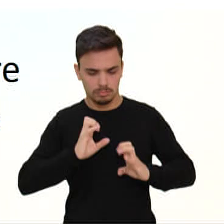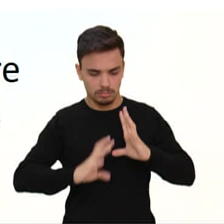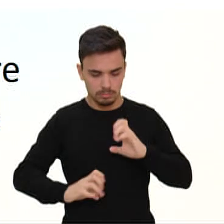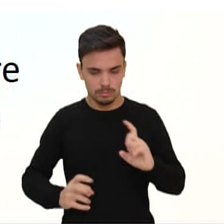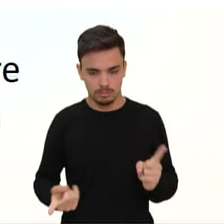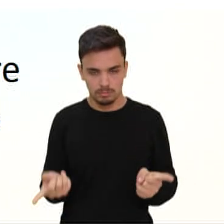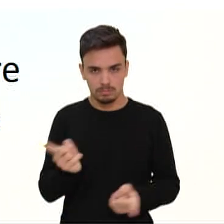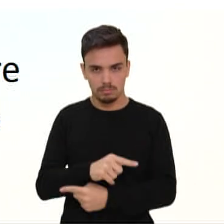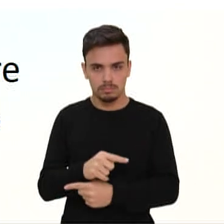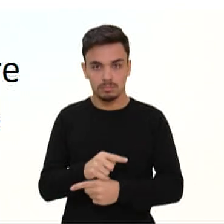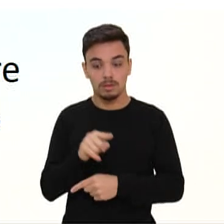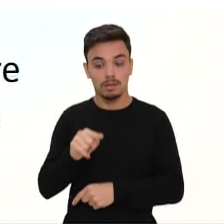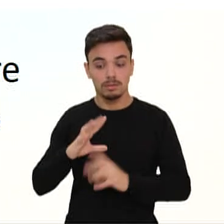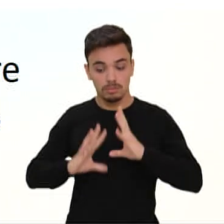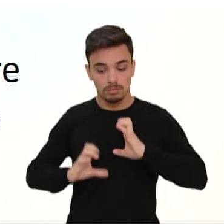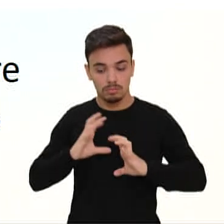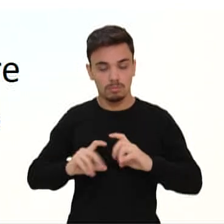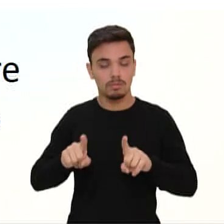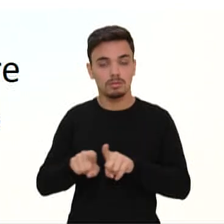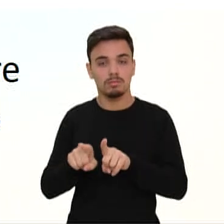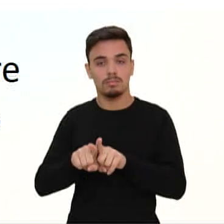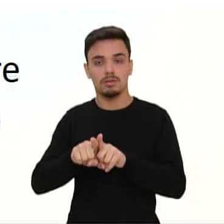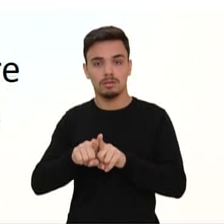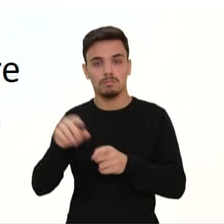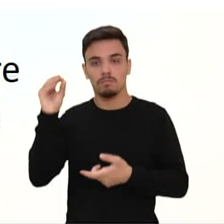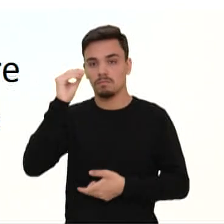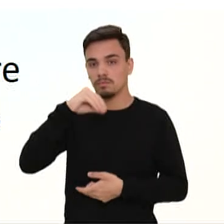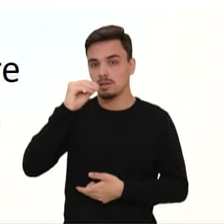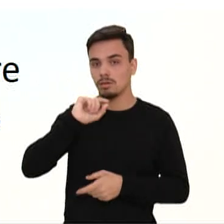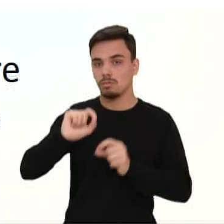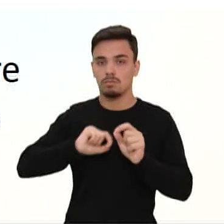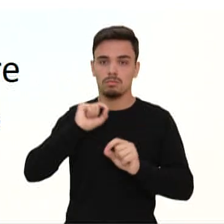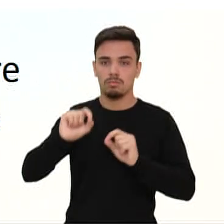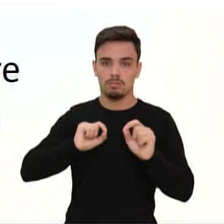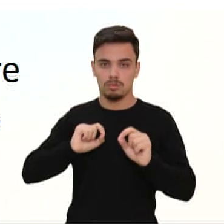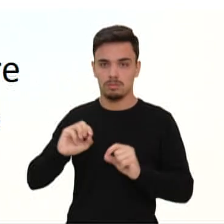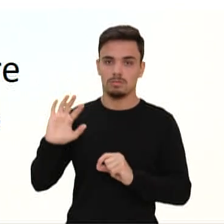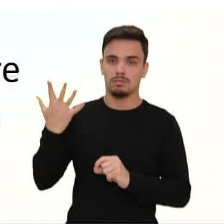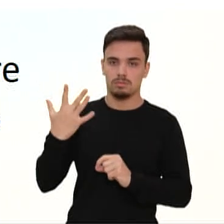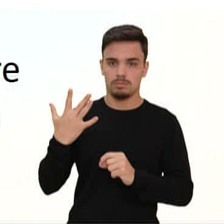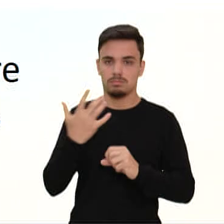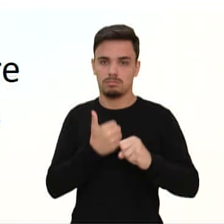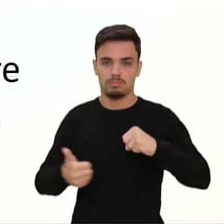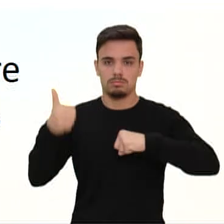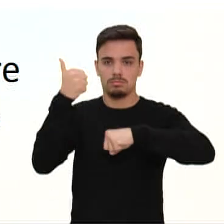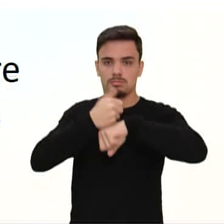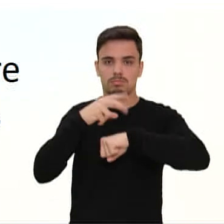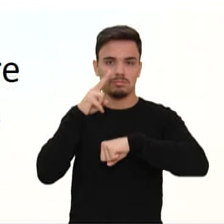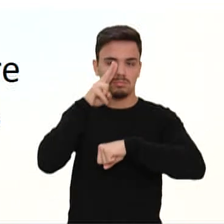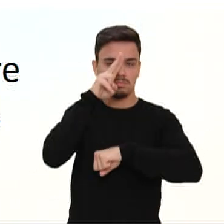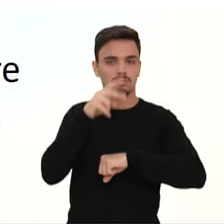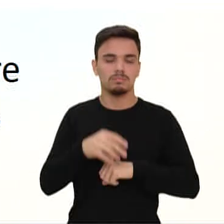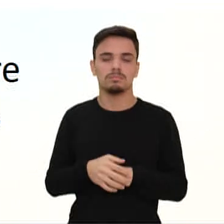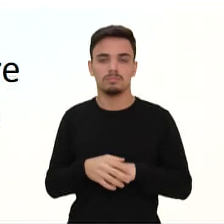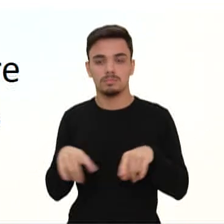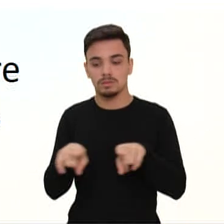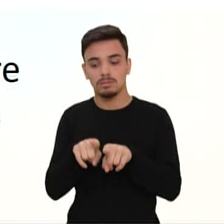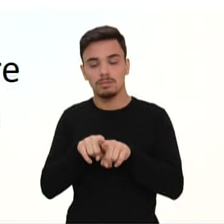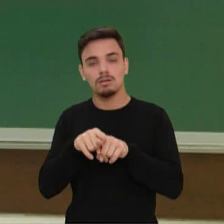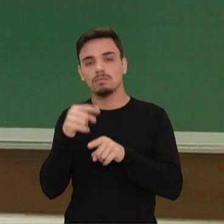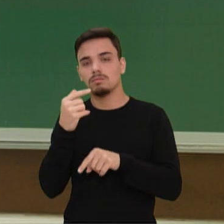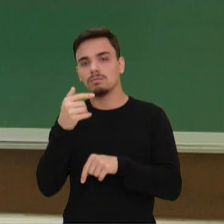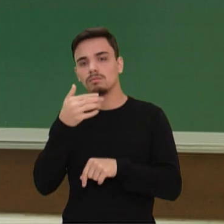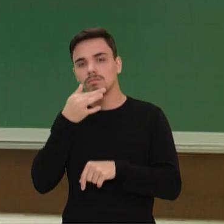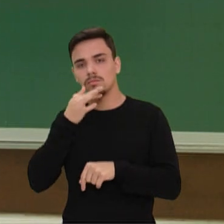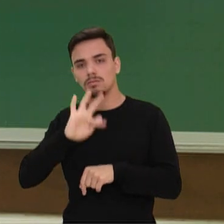opostas. Nesse conflito, as tendências mais fracas são submetidas pelas mais fortes. Freud também fala sobre um conflito